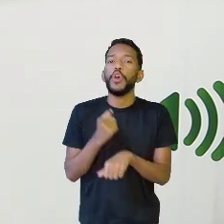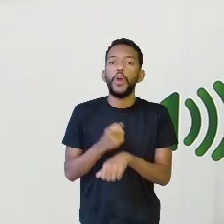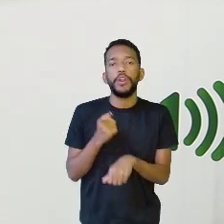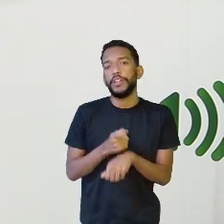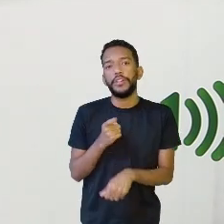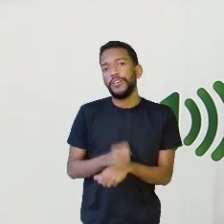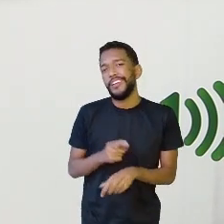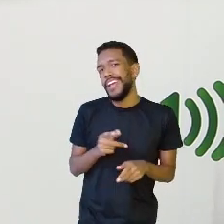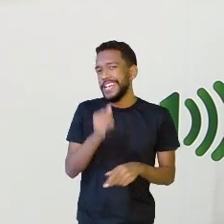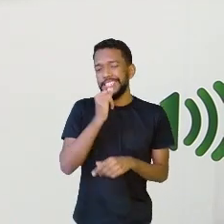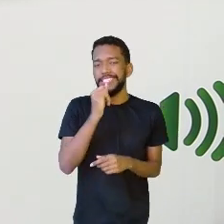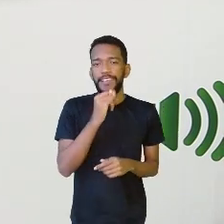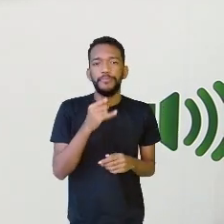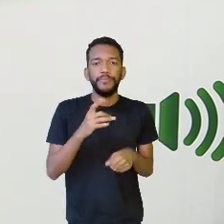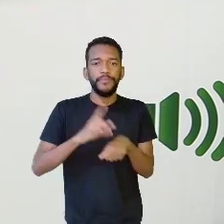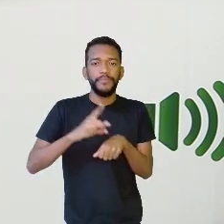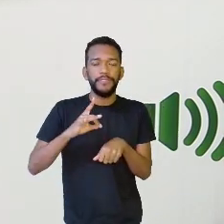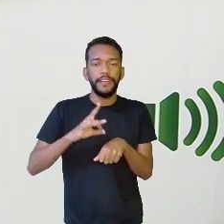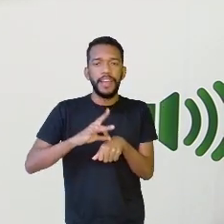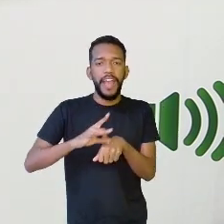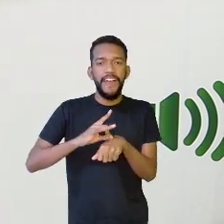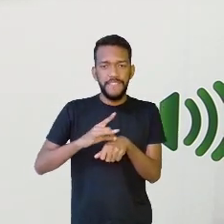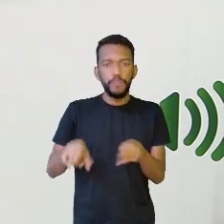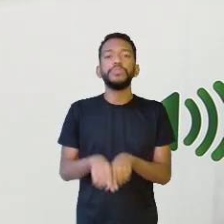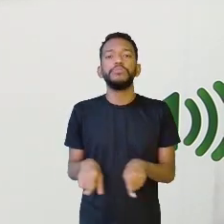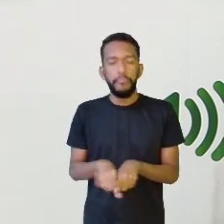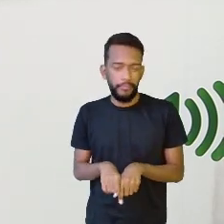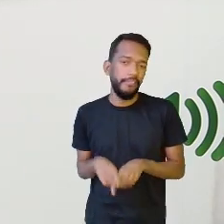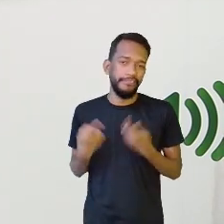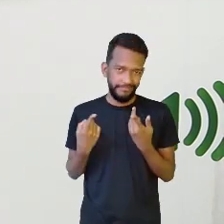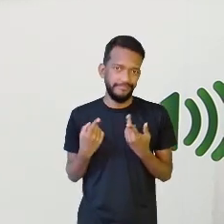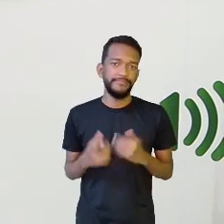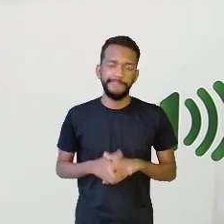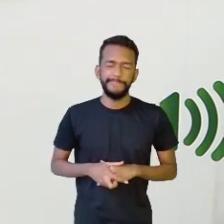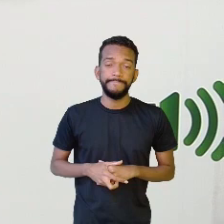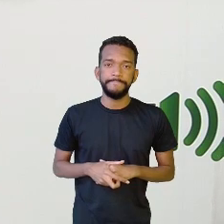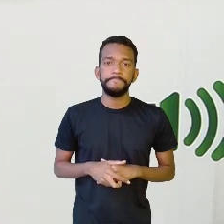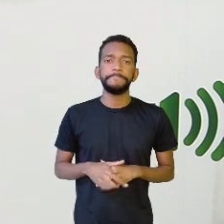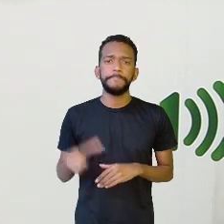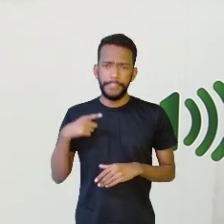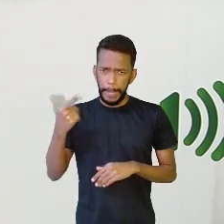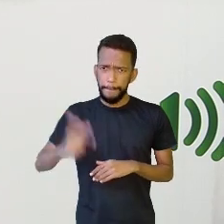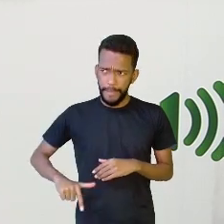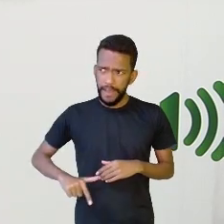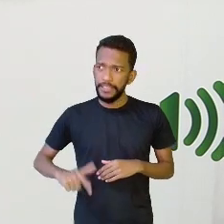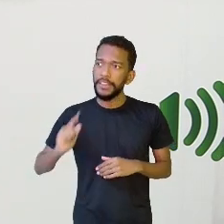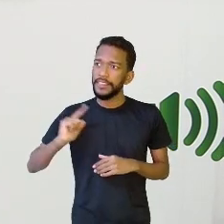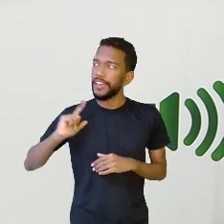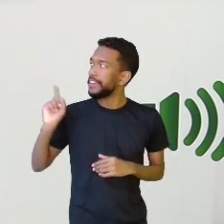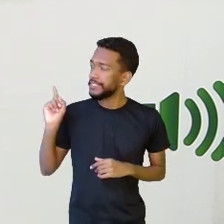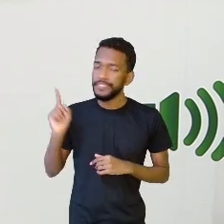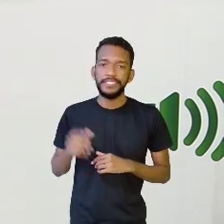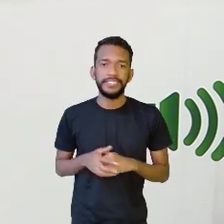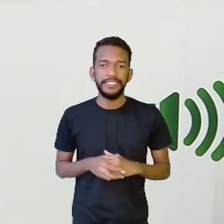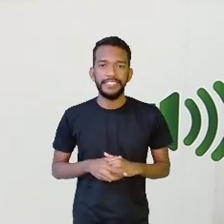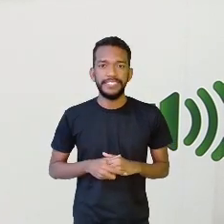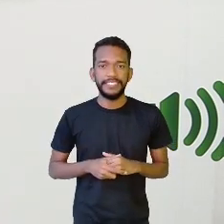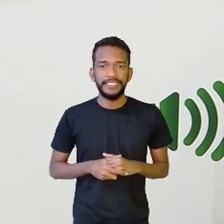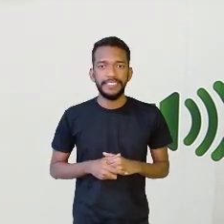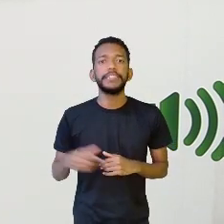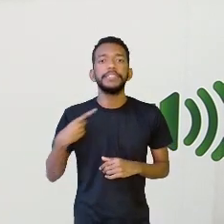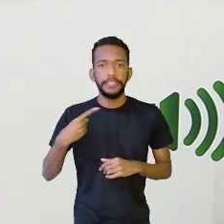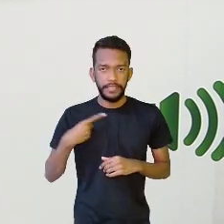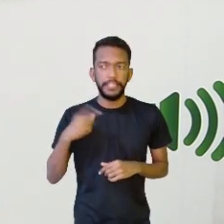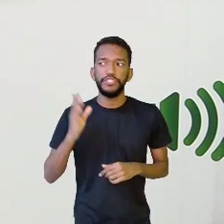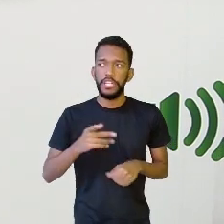assim como o carvão que vocês estão vendo aí na imagem. Além disso, tem mais alguma coisa? Tem sim. Nós temos o